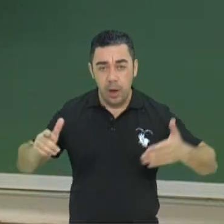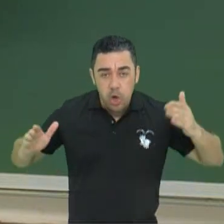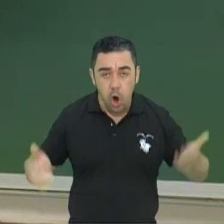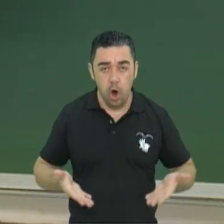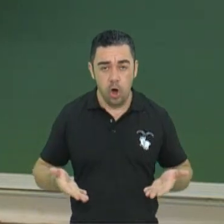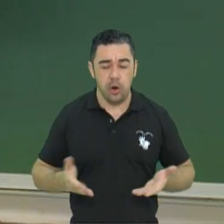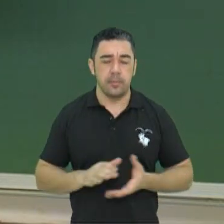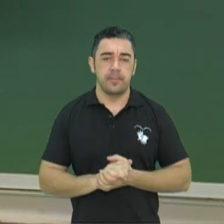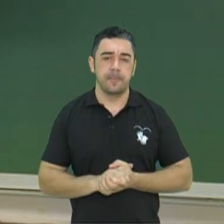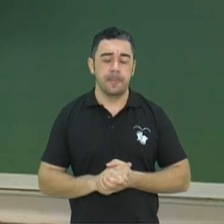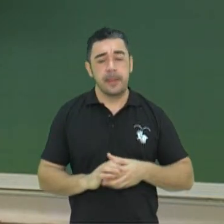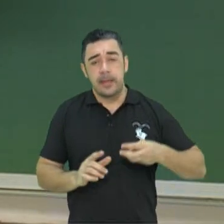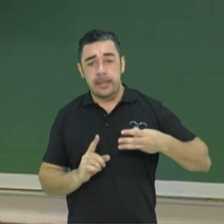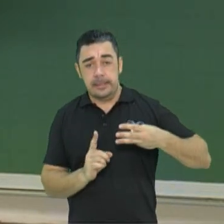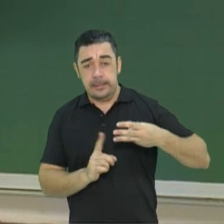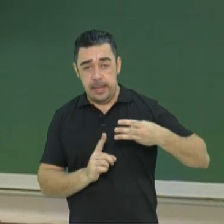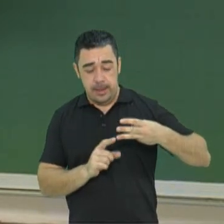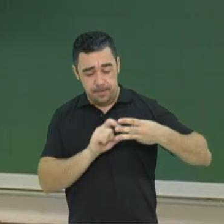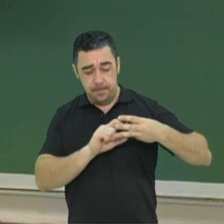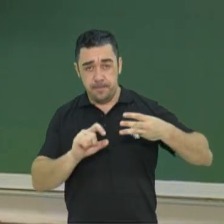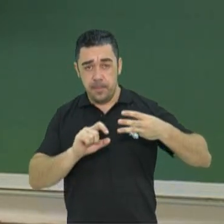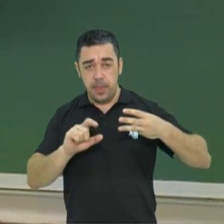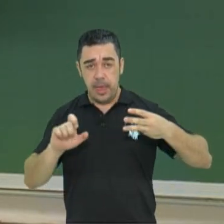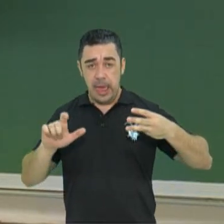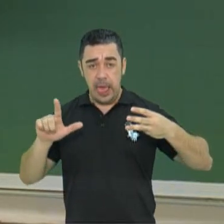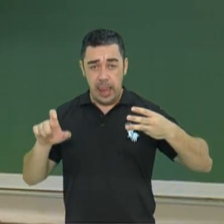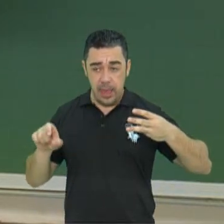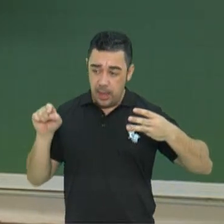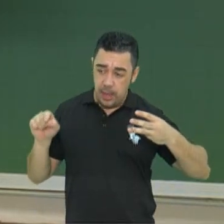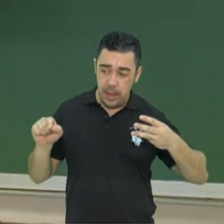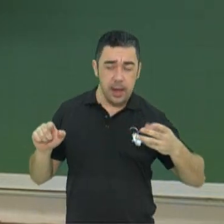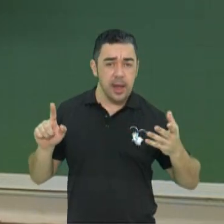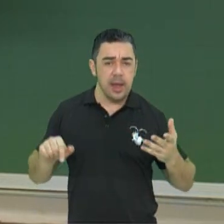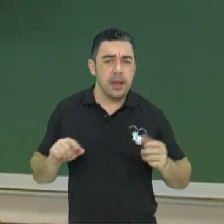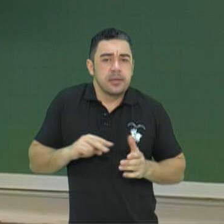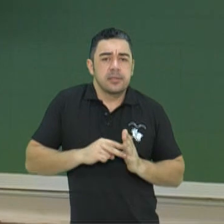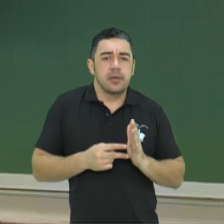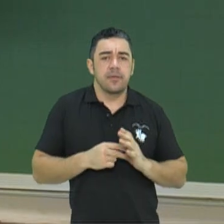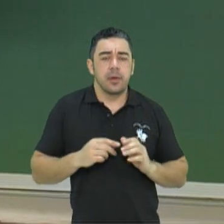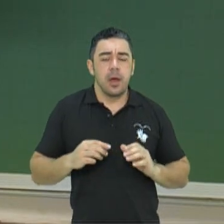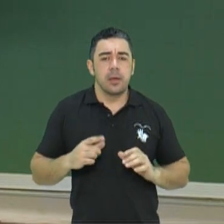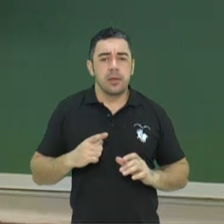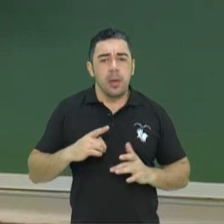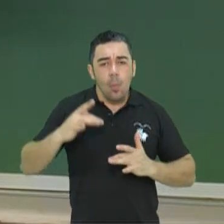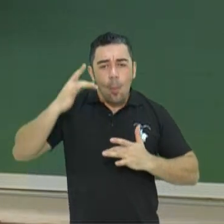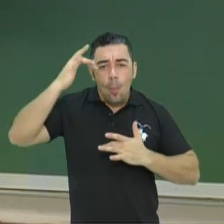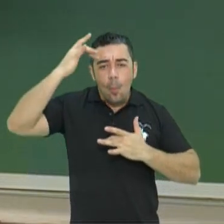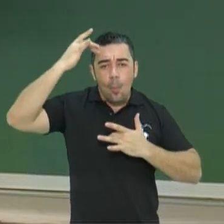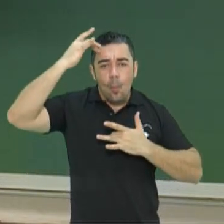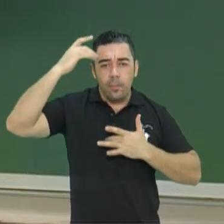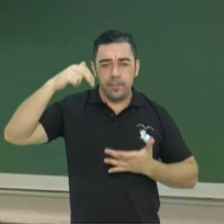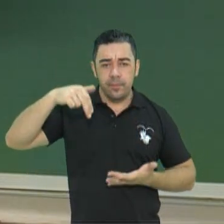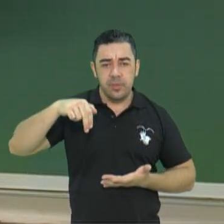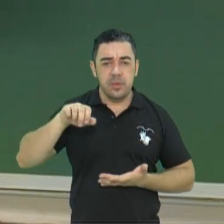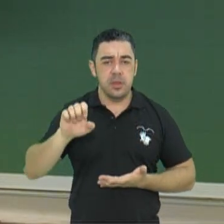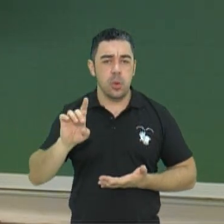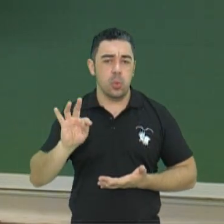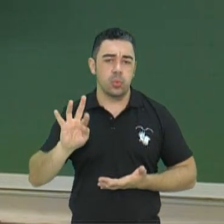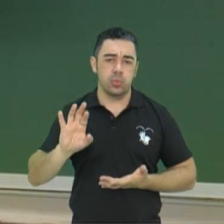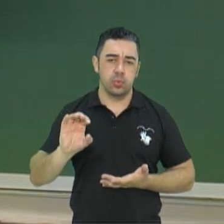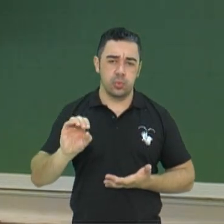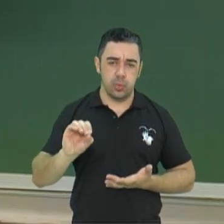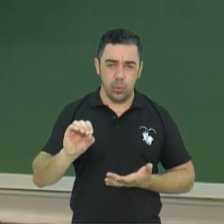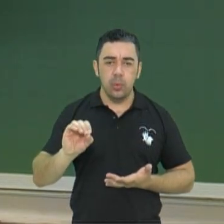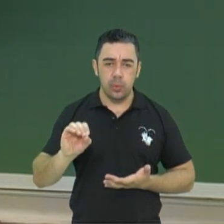E o emprego da terceira pessoa, ele confere uma neutralidade aos fatos